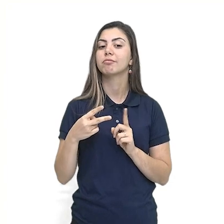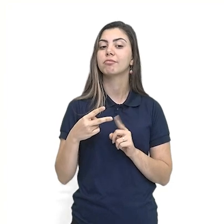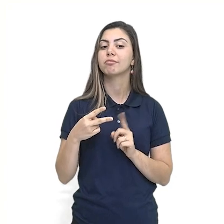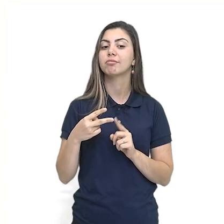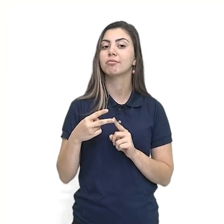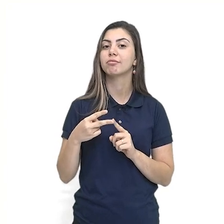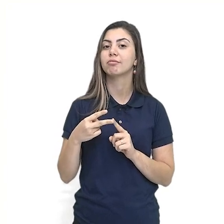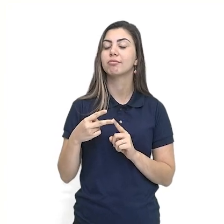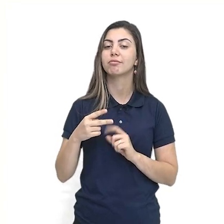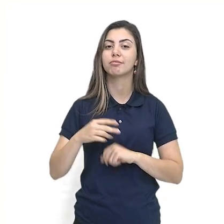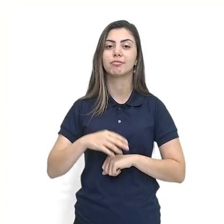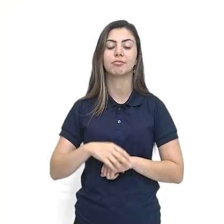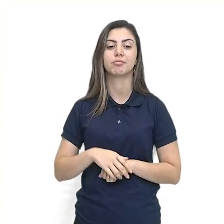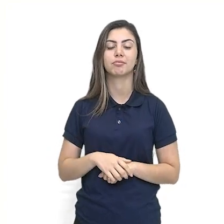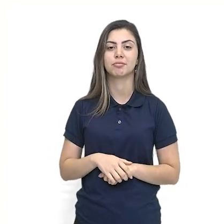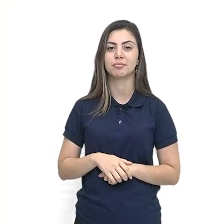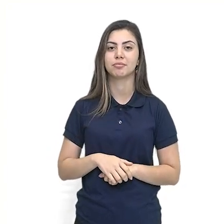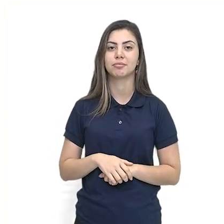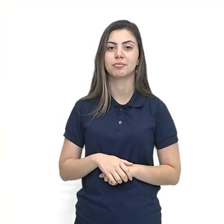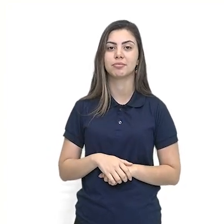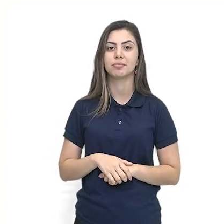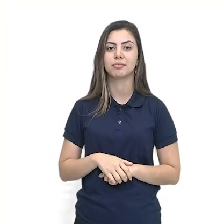Depois,